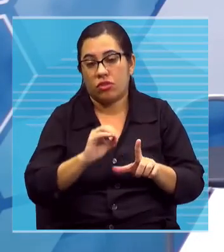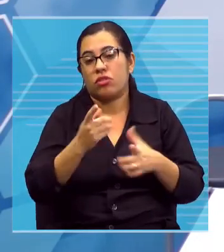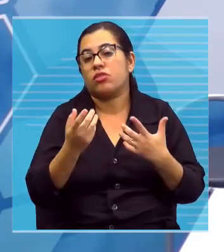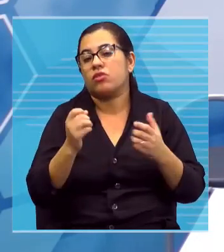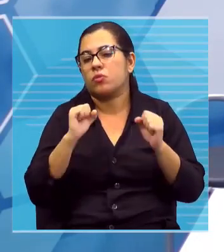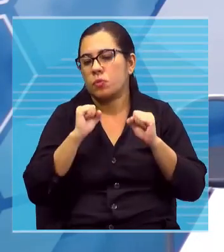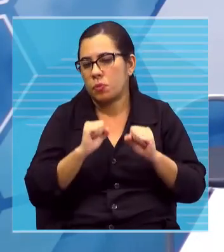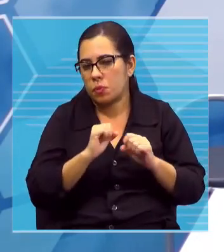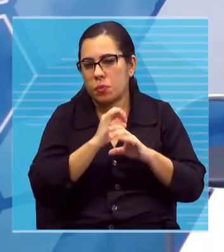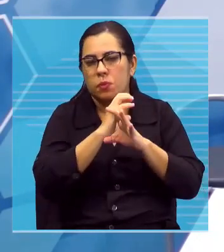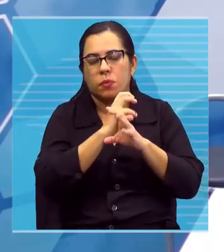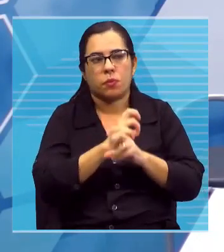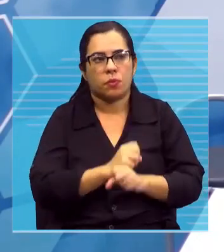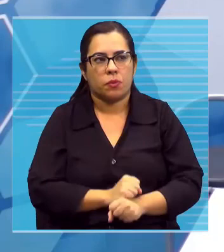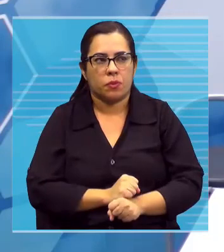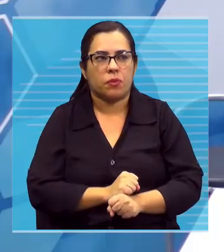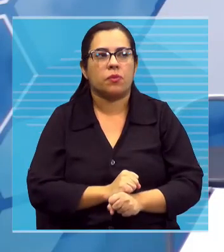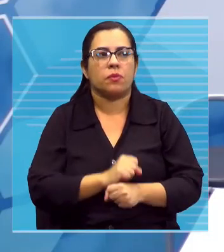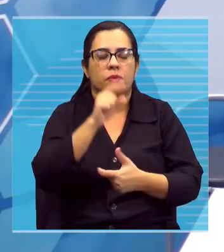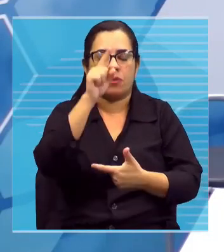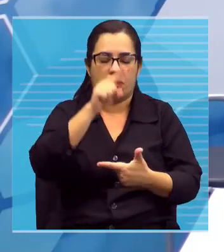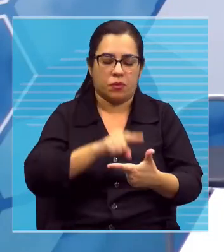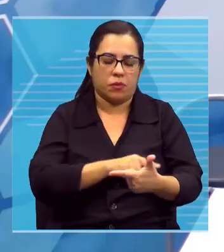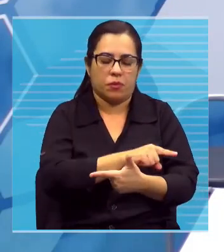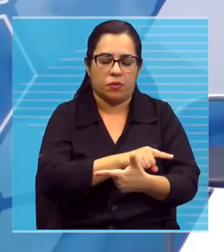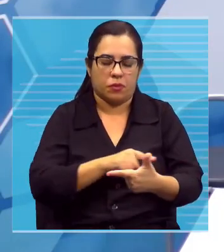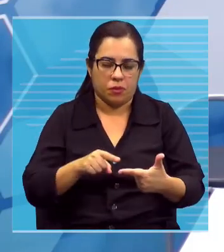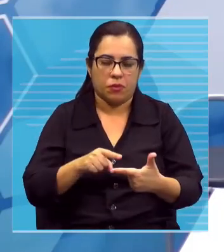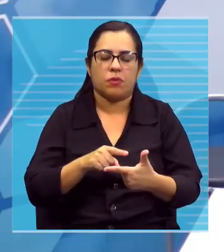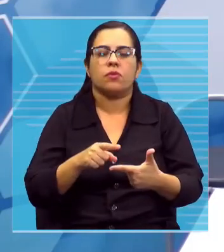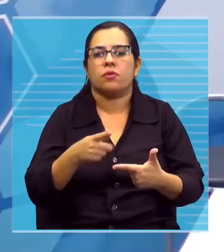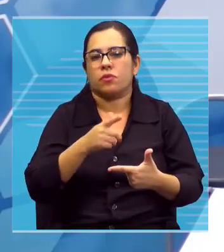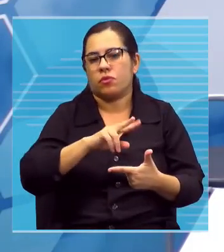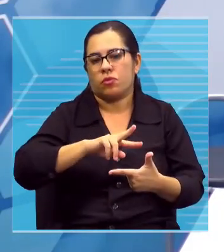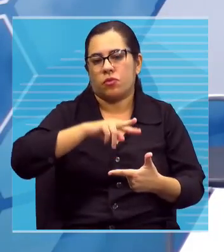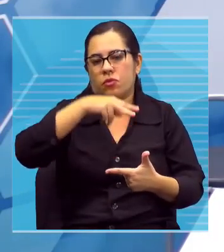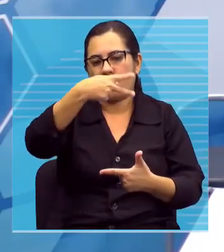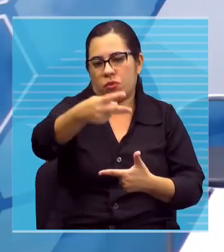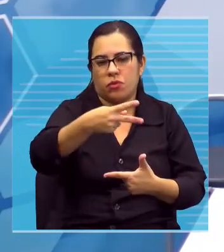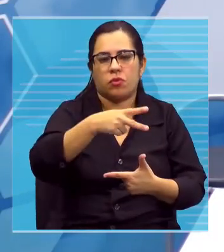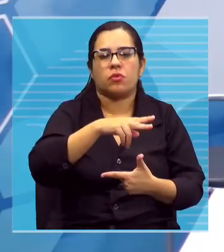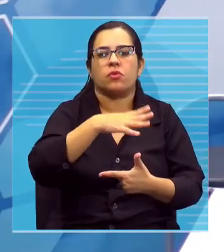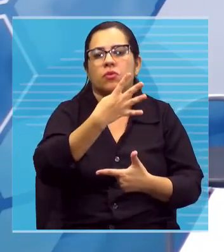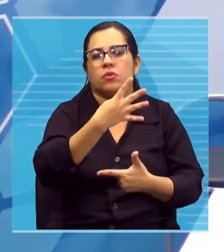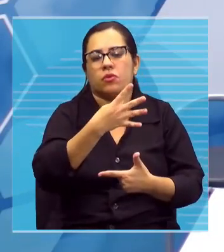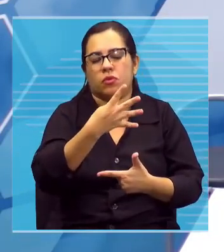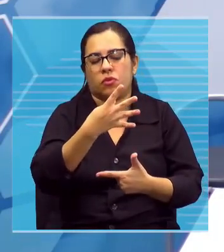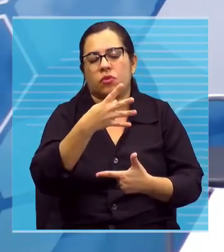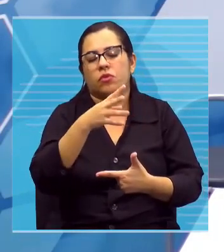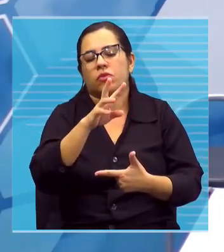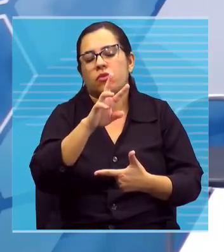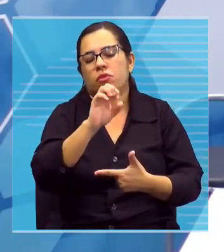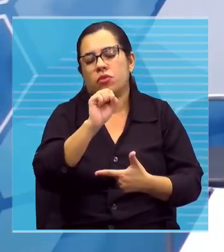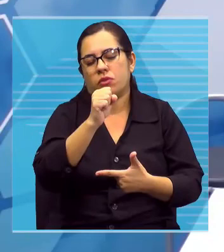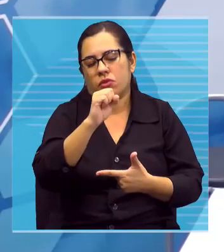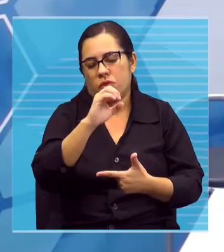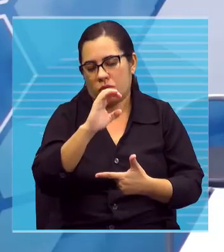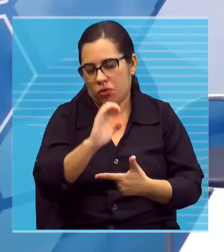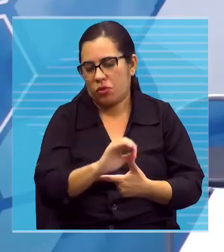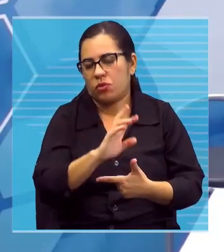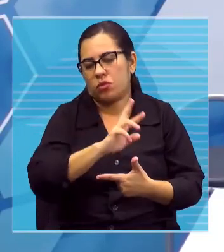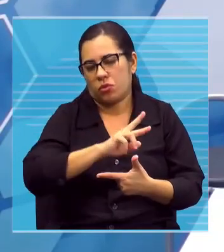disso tem como calcular o seno do dobro neoceno de 480 né